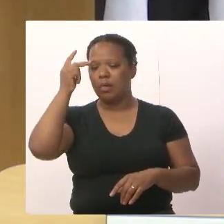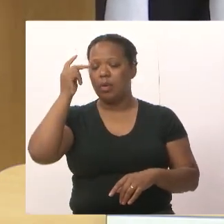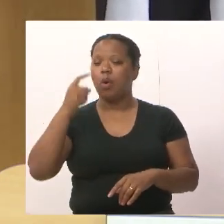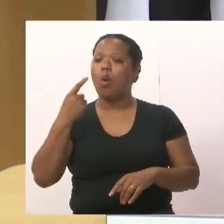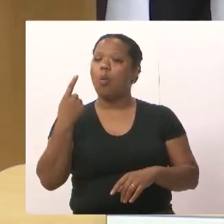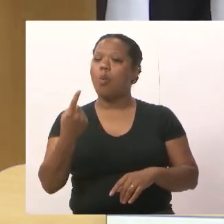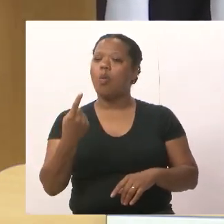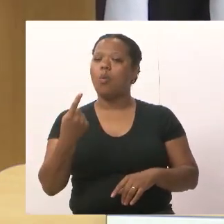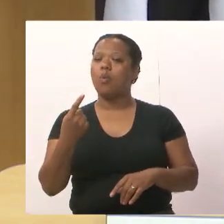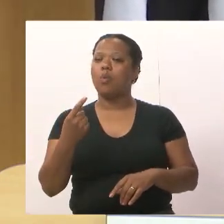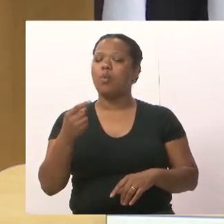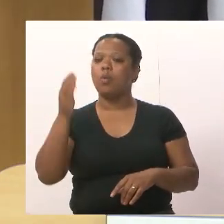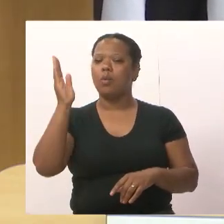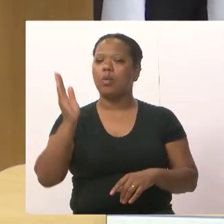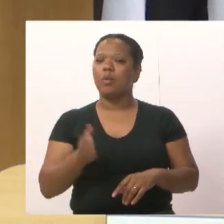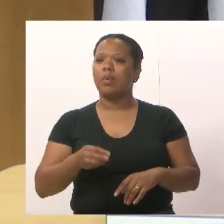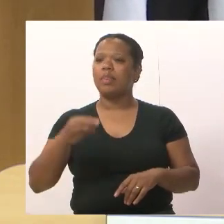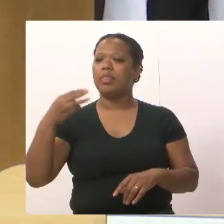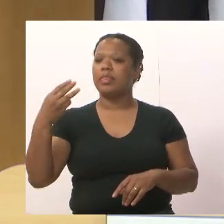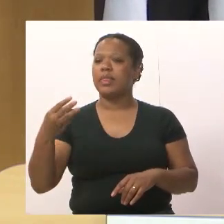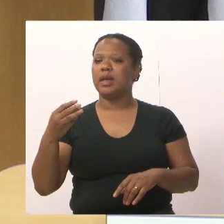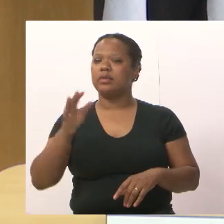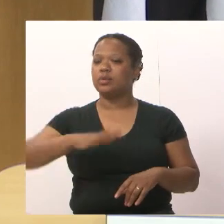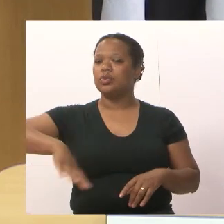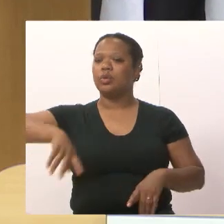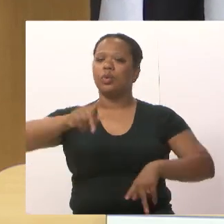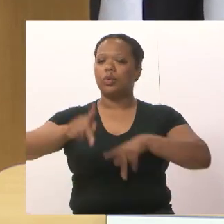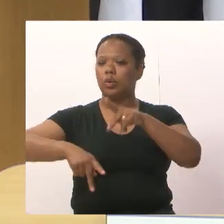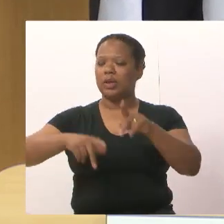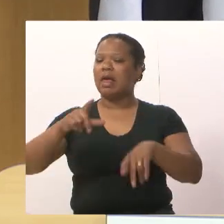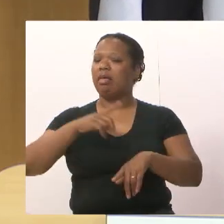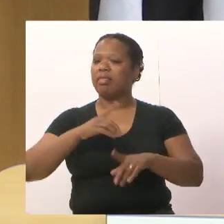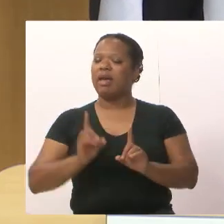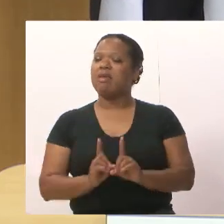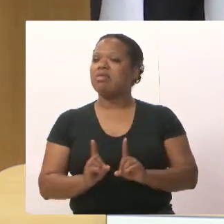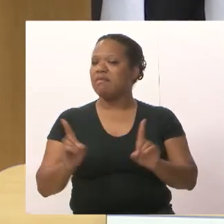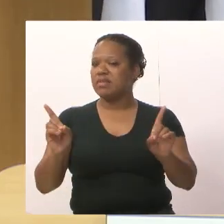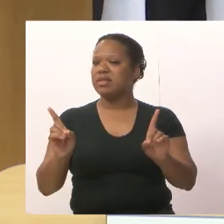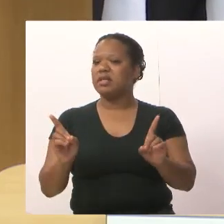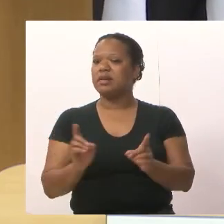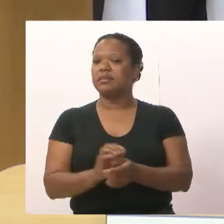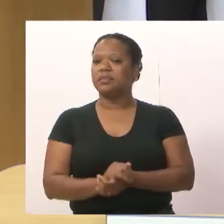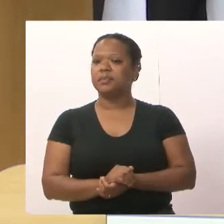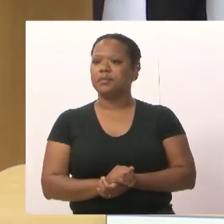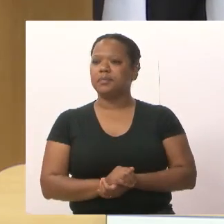da população de Jacareí que tem essa realidade.